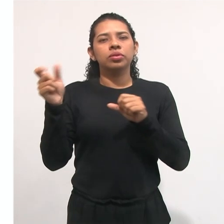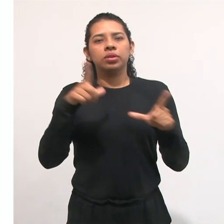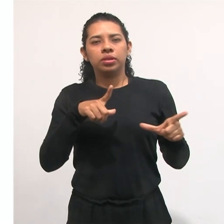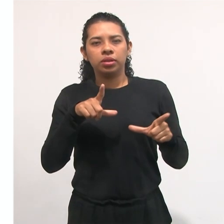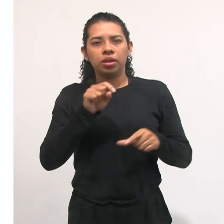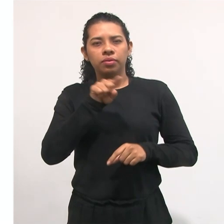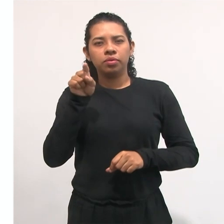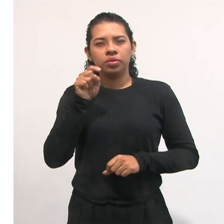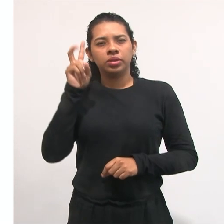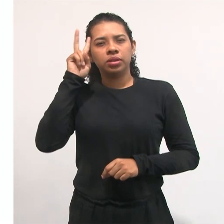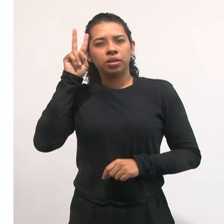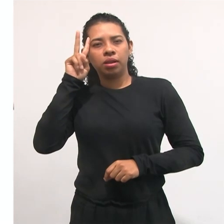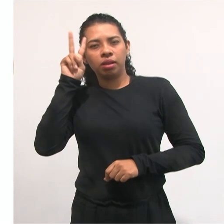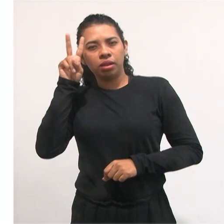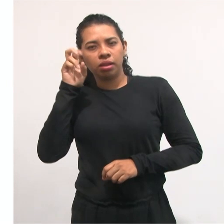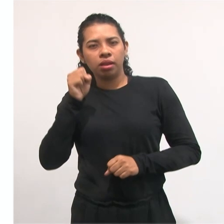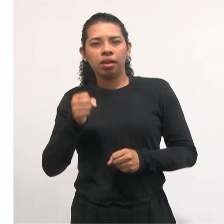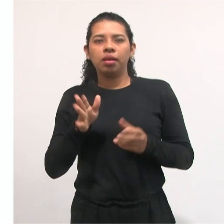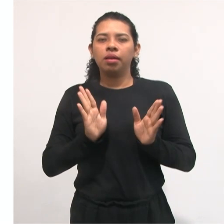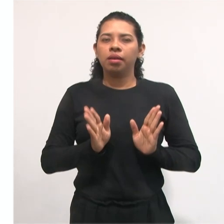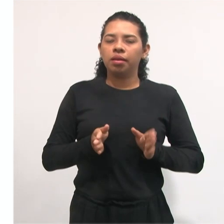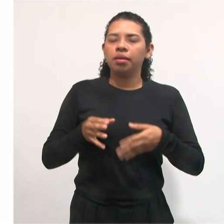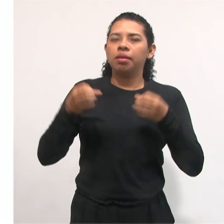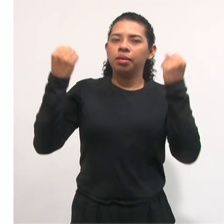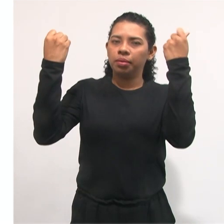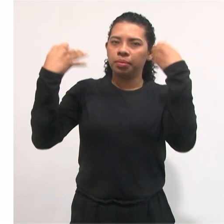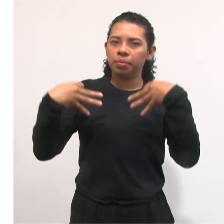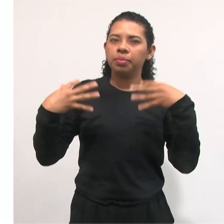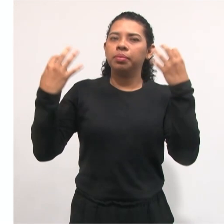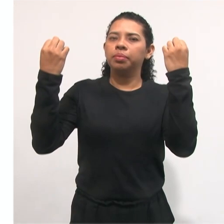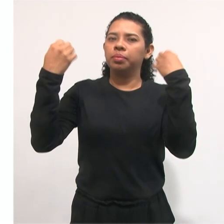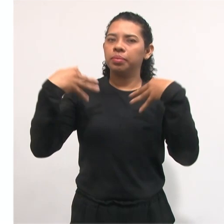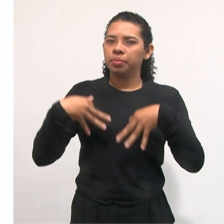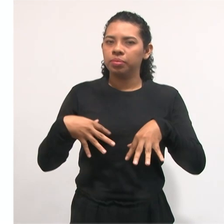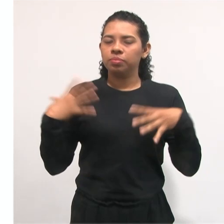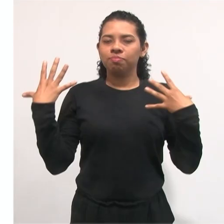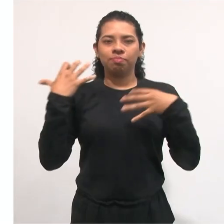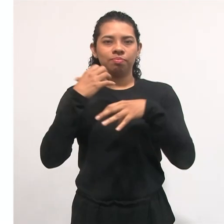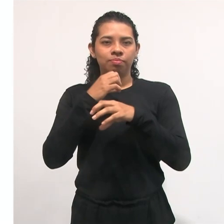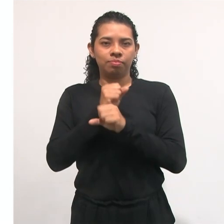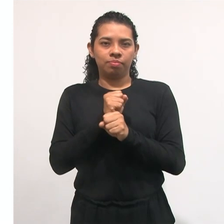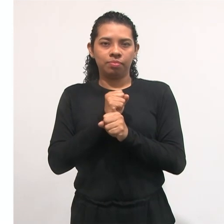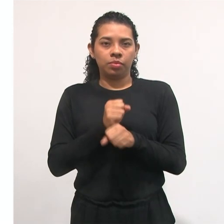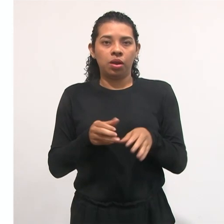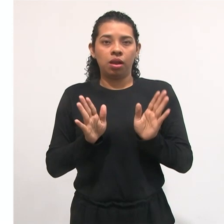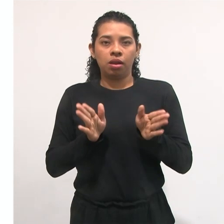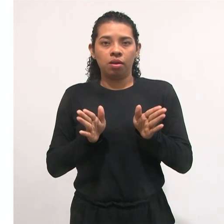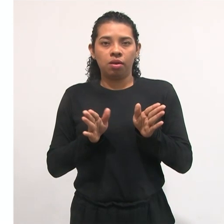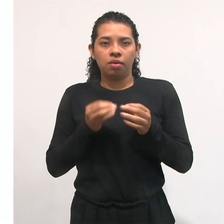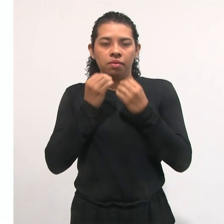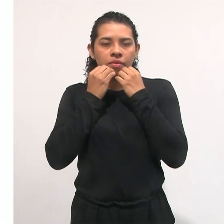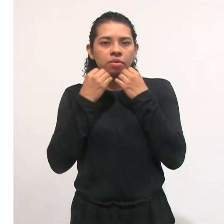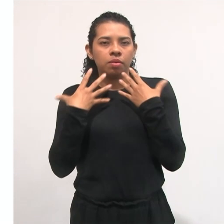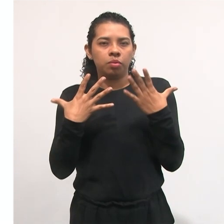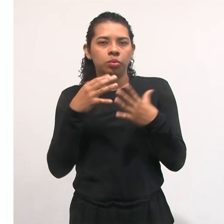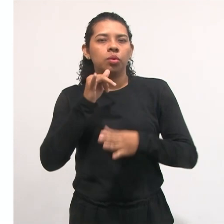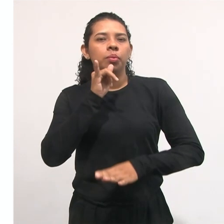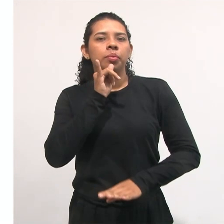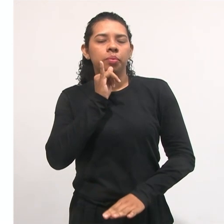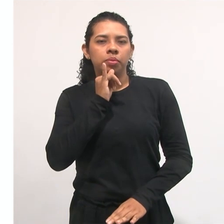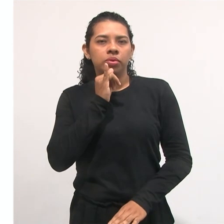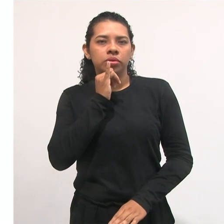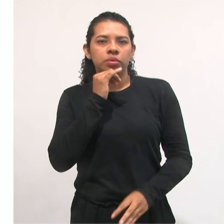retornar lá naquele slide anterior, onde mostra aquelas... Lembra que eu falei dos cálculos lá? Eu falei, esses cálculos é muito complicado, professor. Agora eles